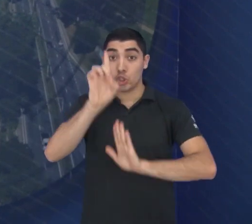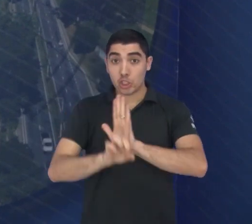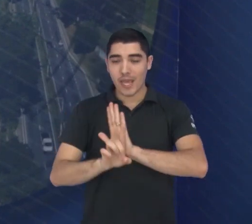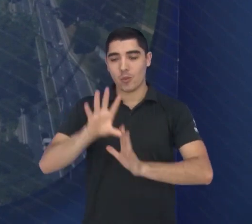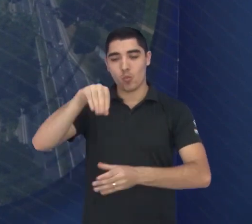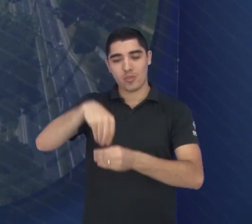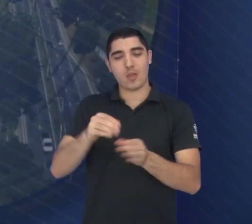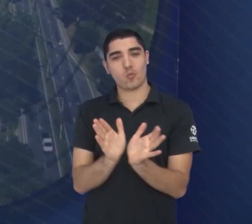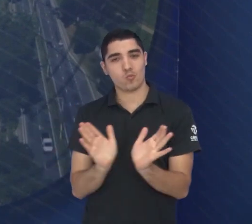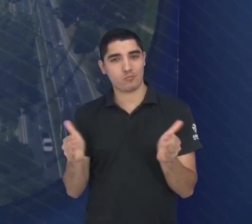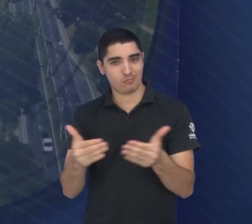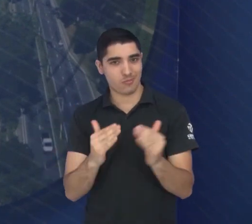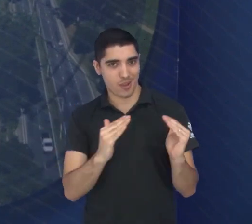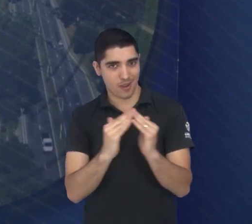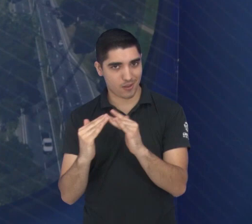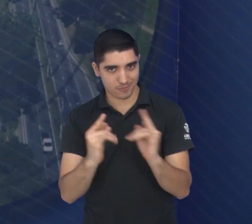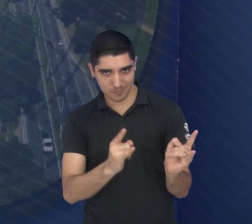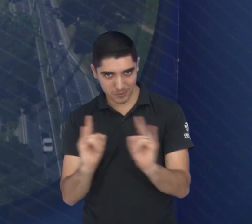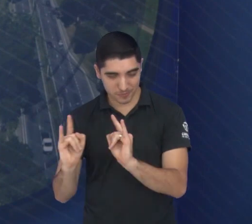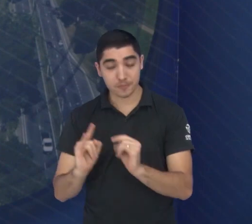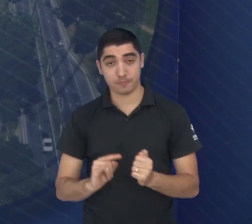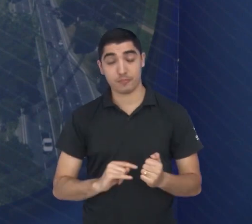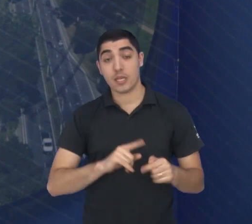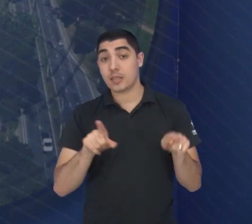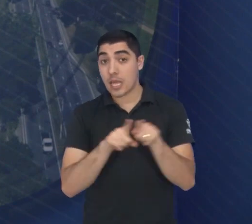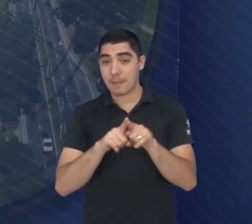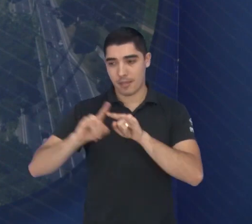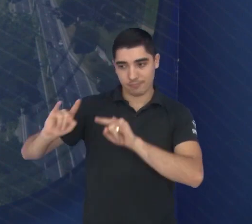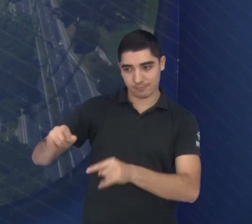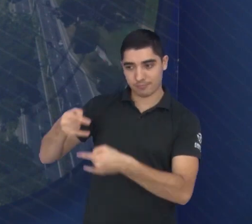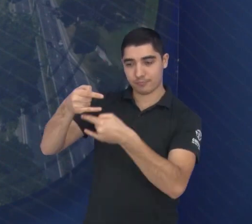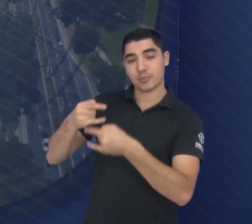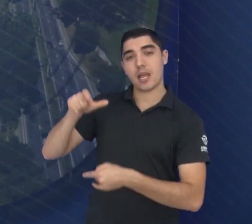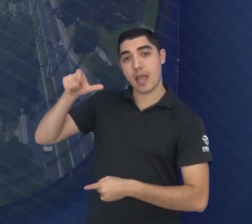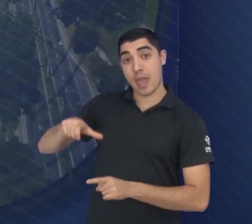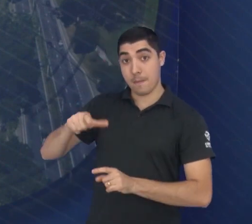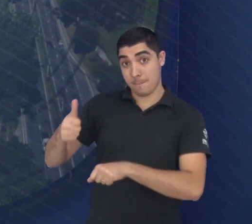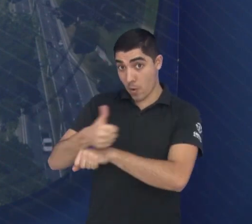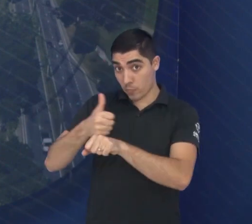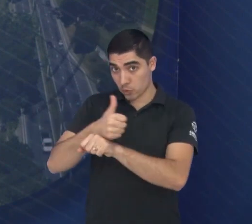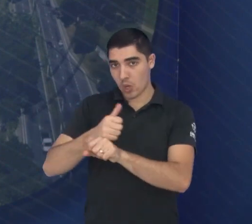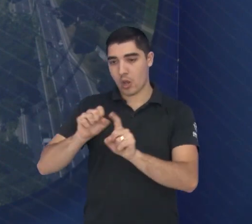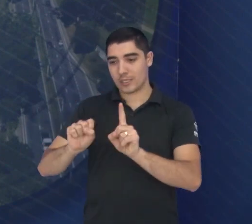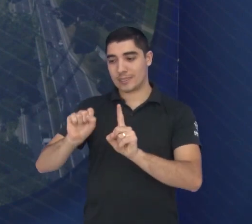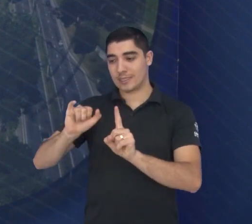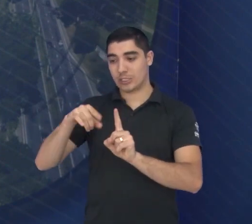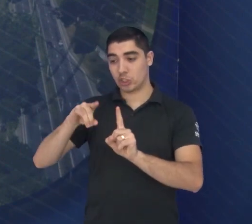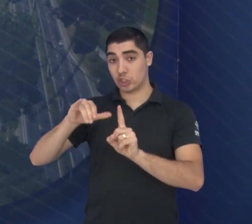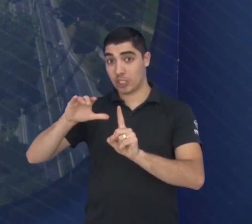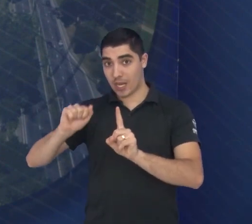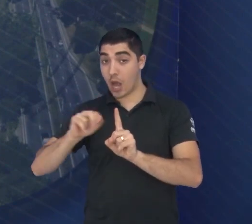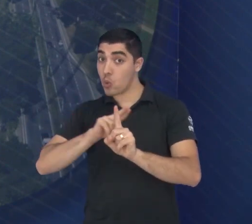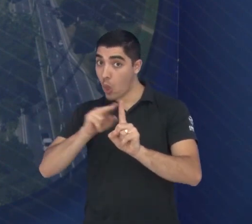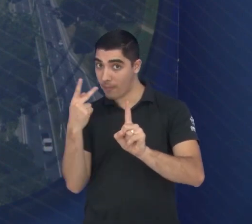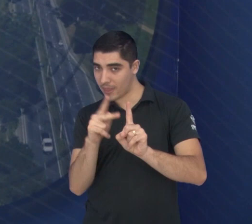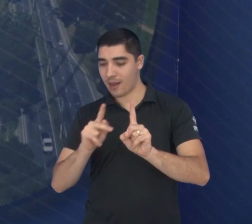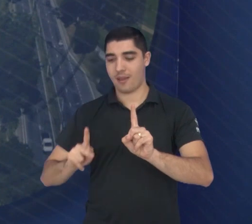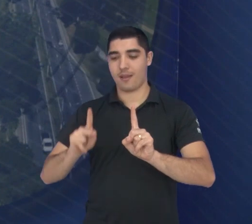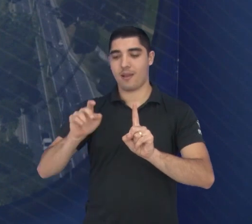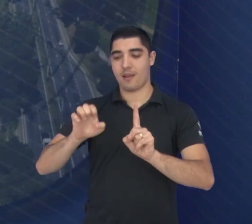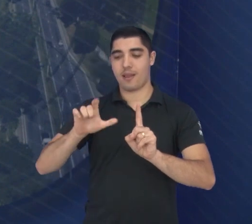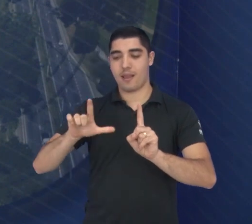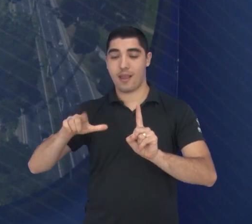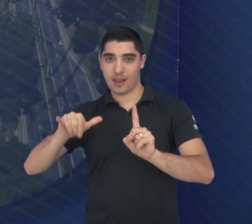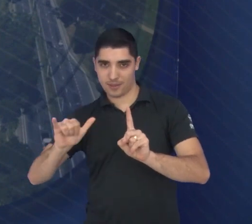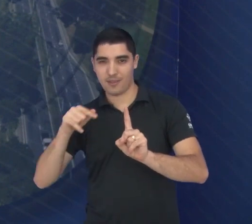condominial. E de forma remota, a gente está conversando também com a síndica profissional, a Kelly. E agora a gente quer aproveitar